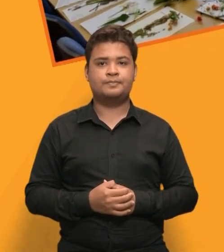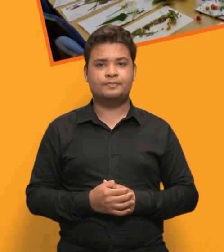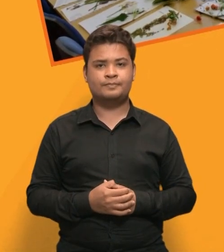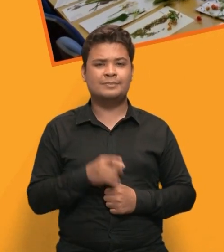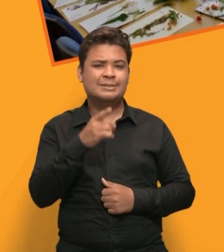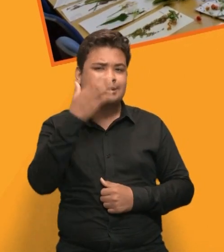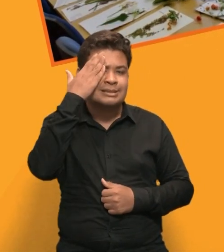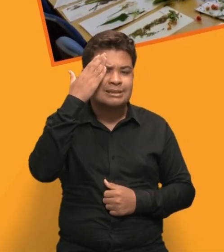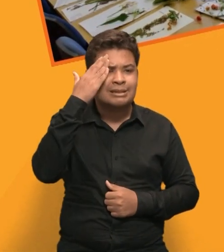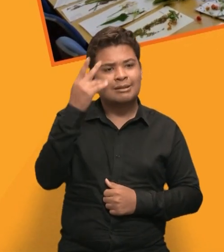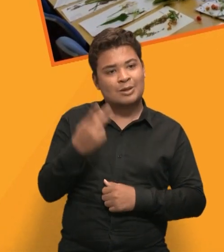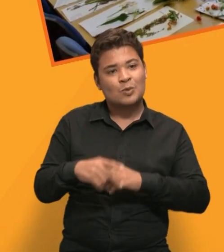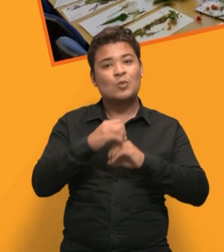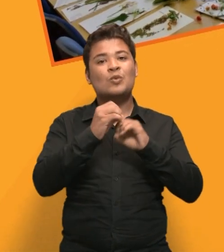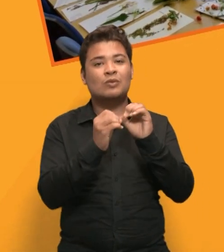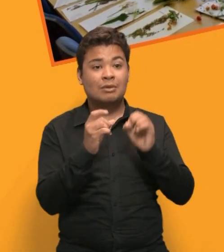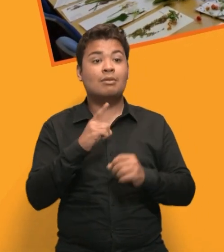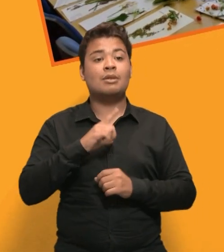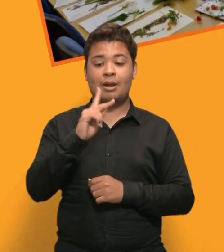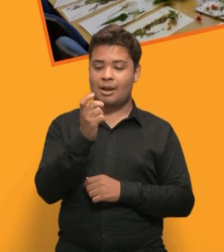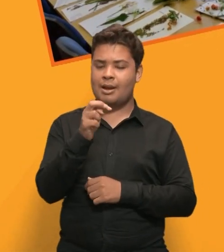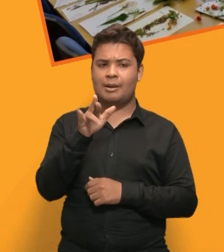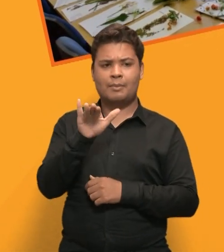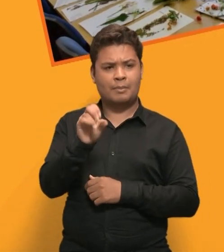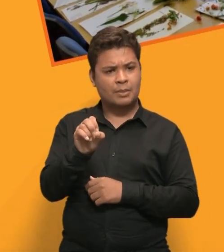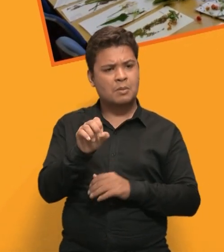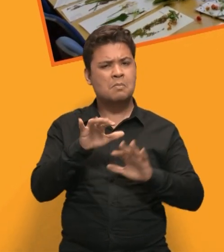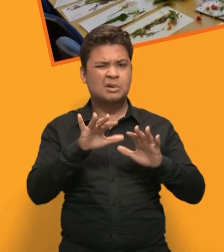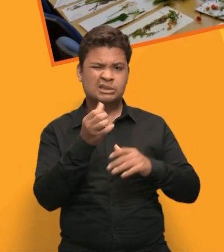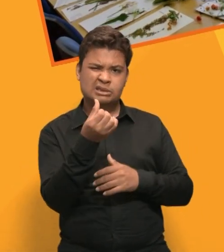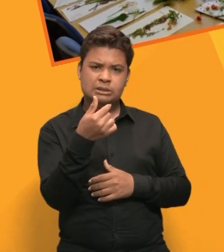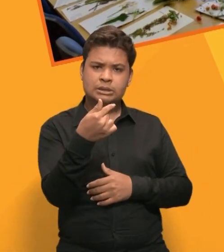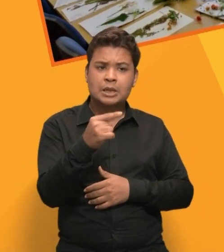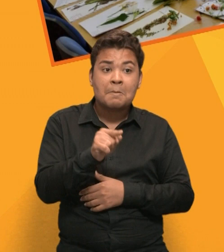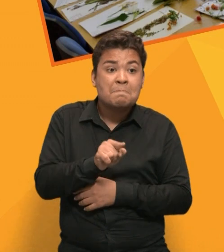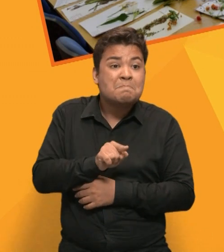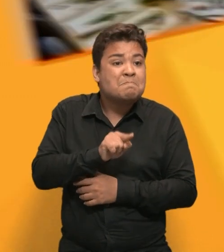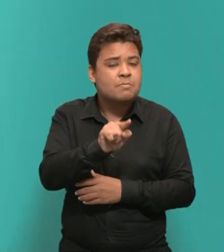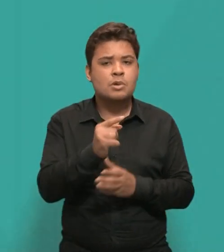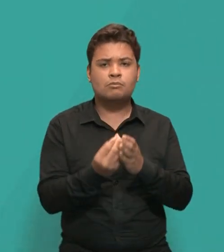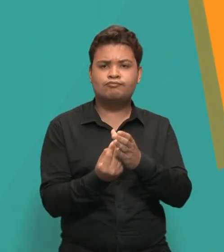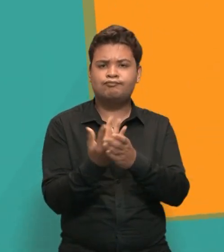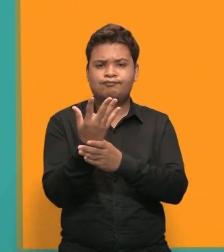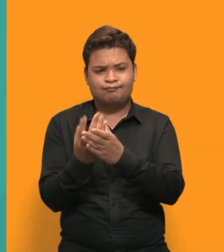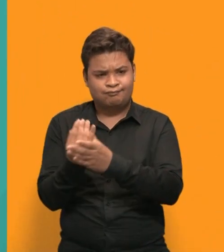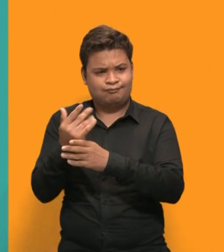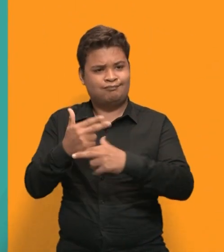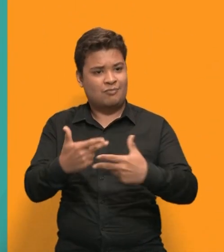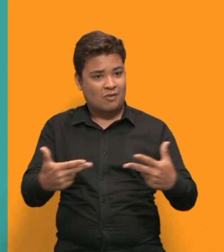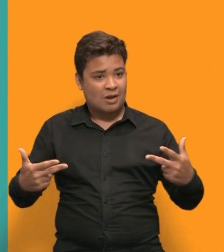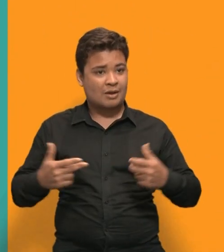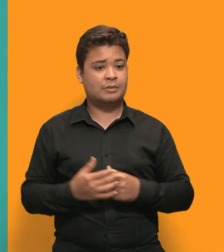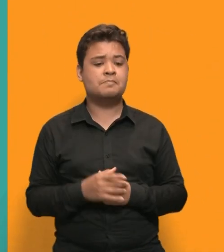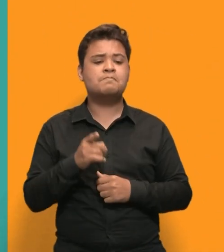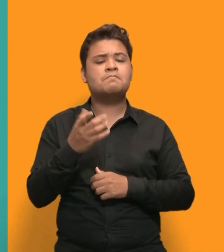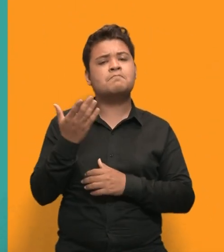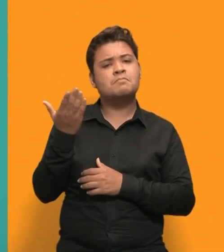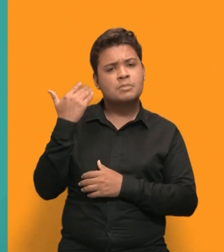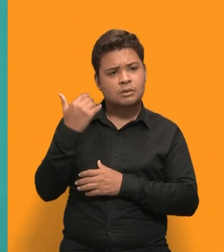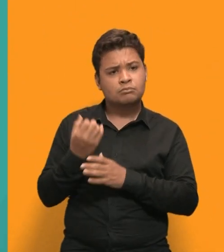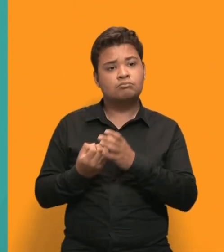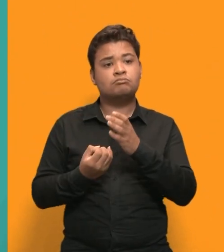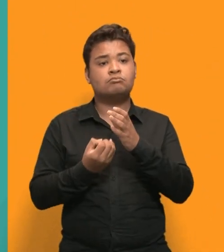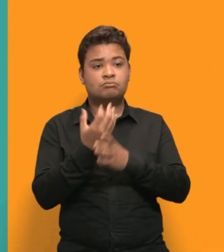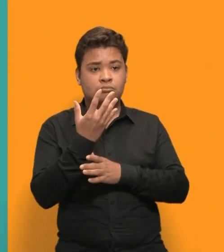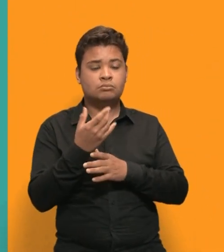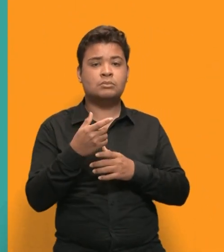Você sabia que a UFG tem um herbário com cerca de 67 mil espécimes vegetais? O herbário foi inicialmente formado por espécies